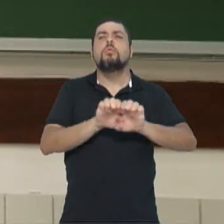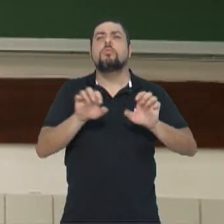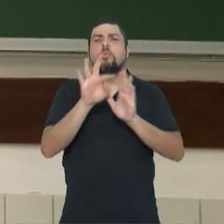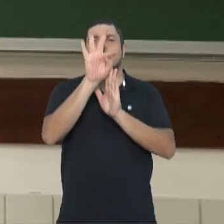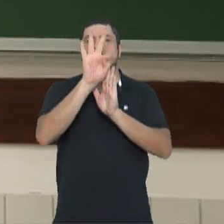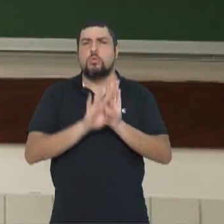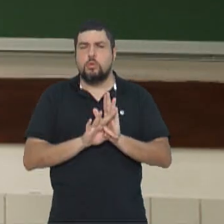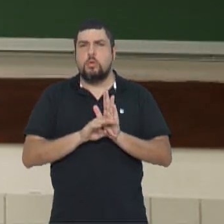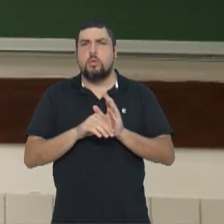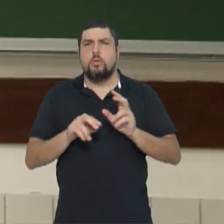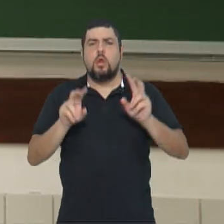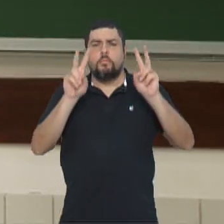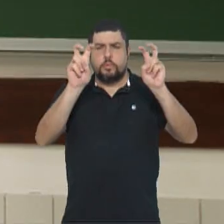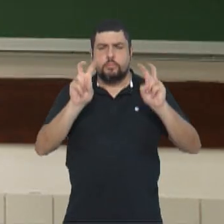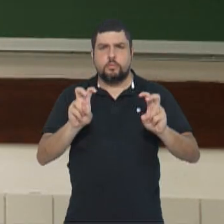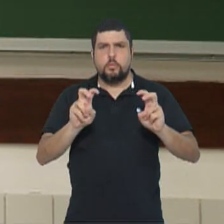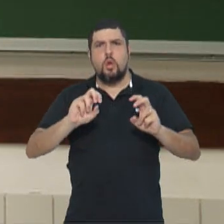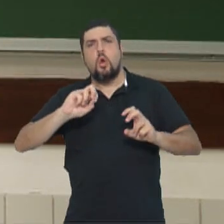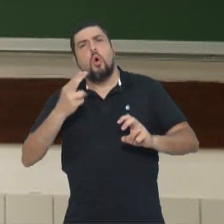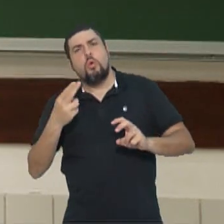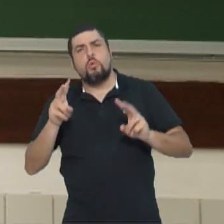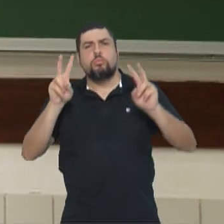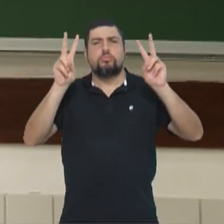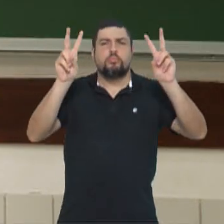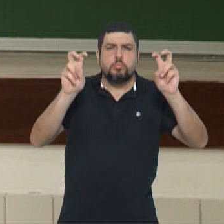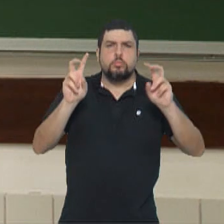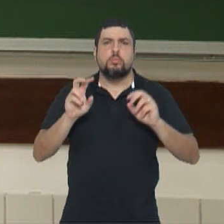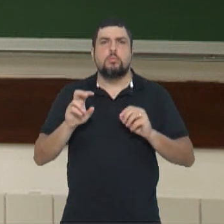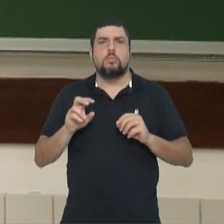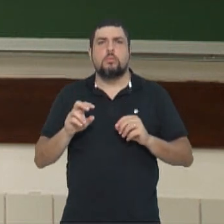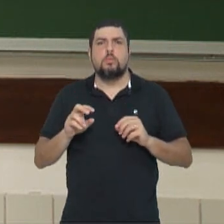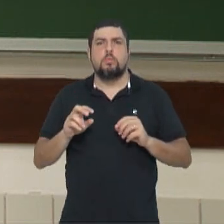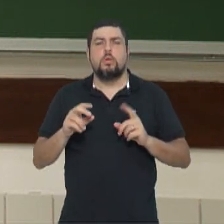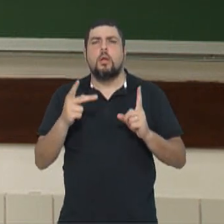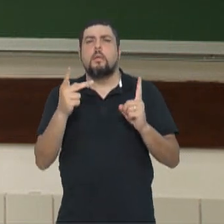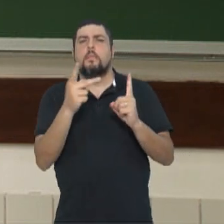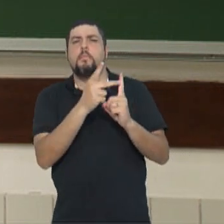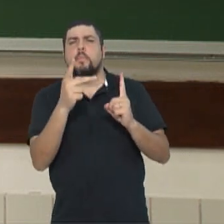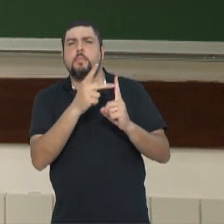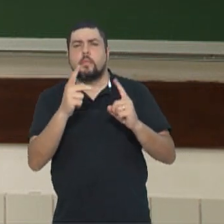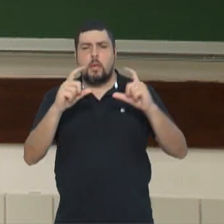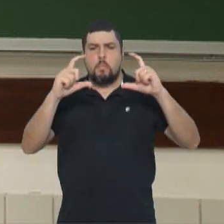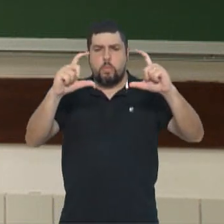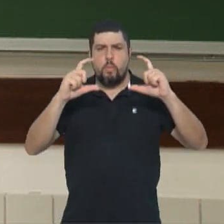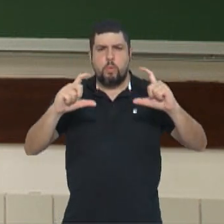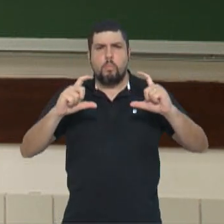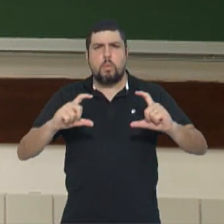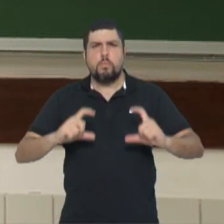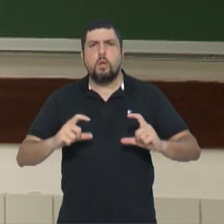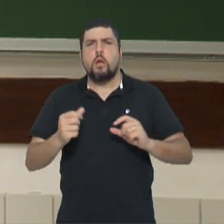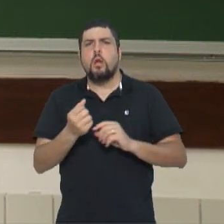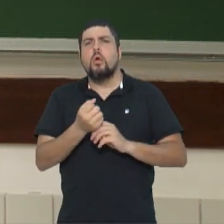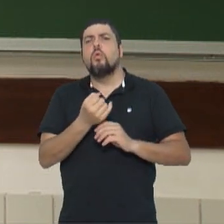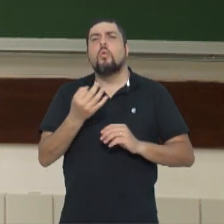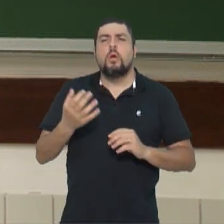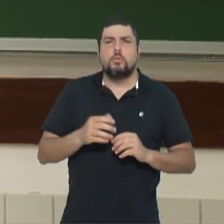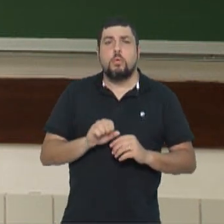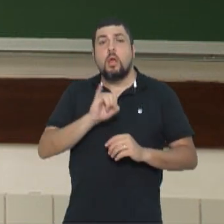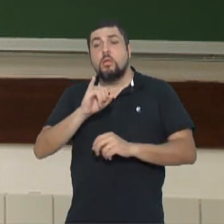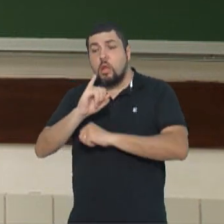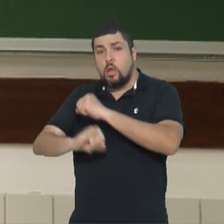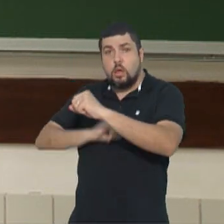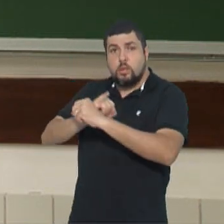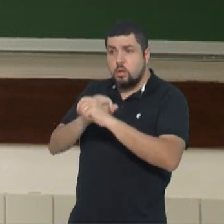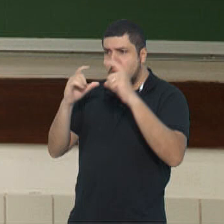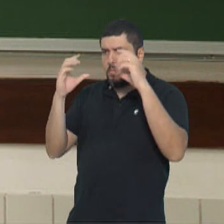pôr título e subtítulo, ou só vou pôr título? Quantos parágrafos eu posso colocar aqui? Se é para um blog, quantos parágrafos cabem